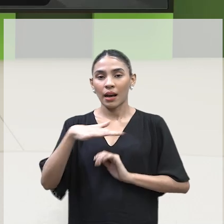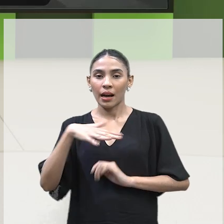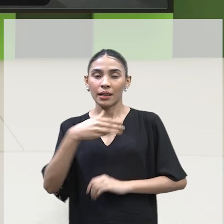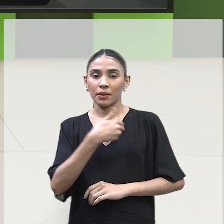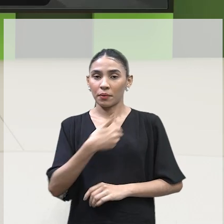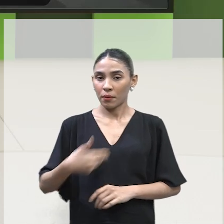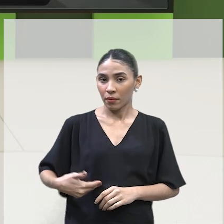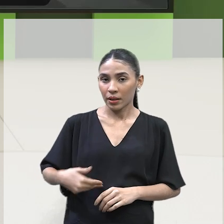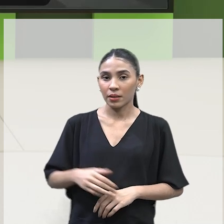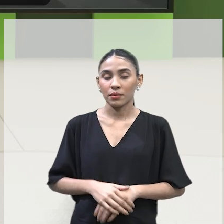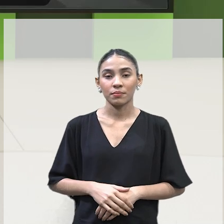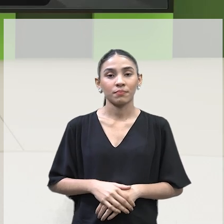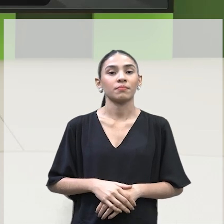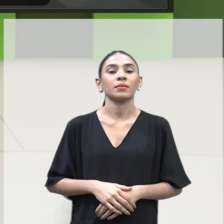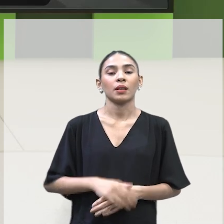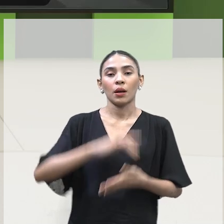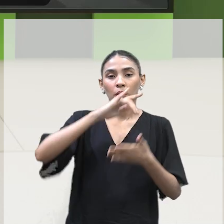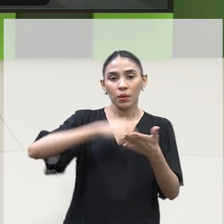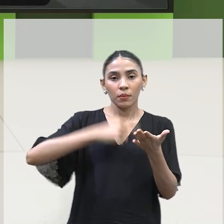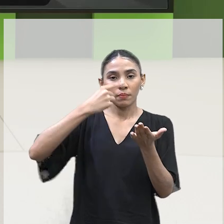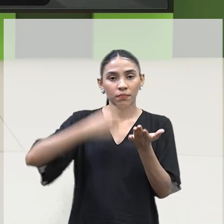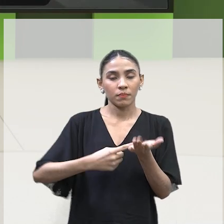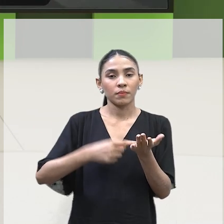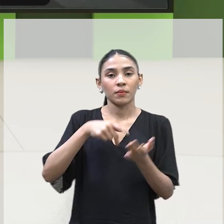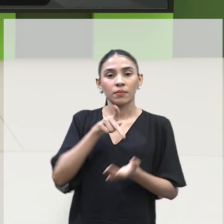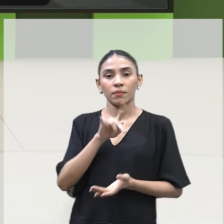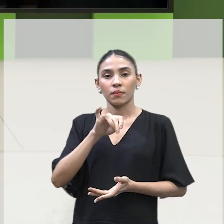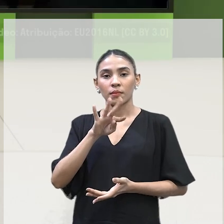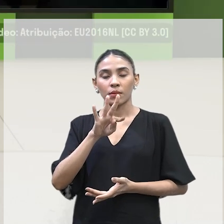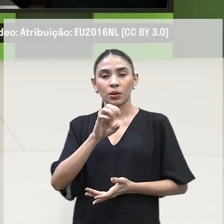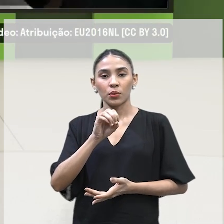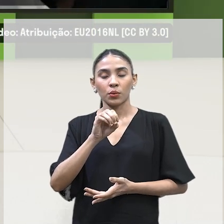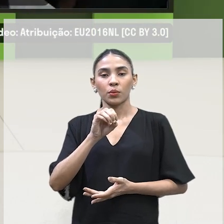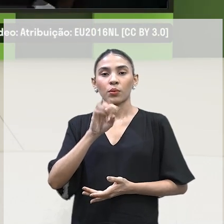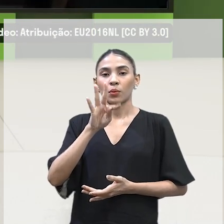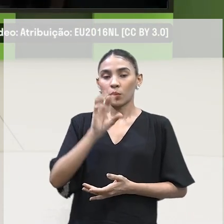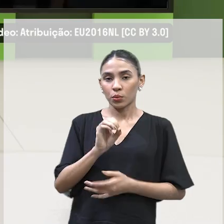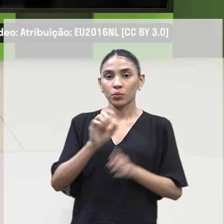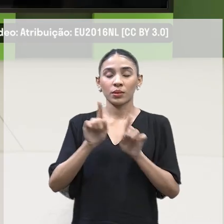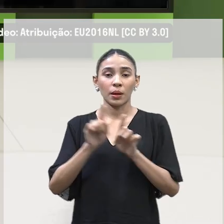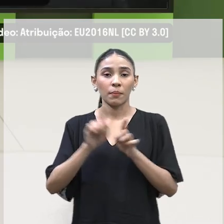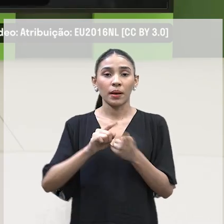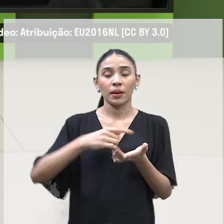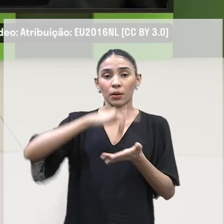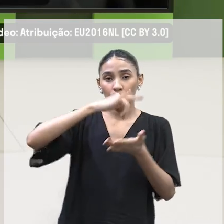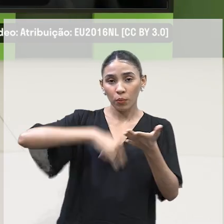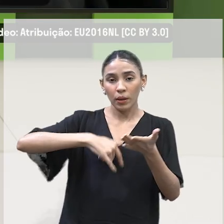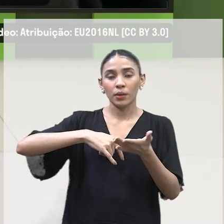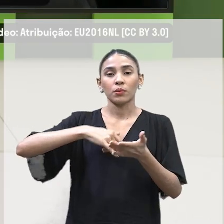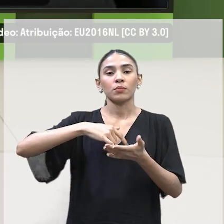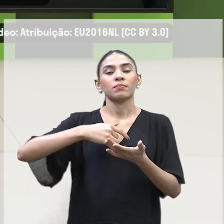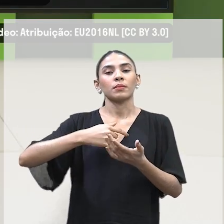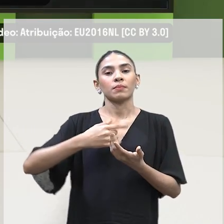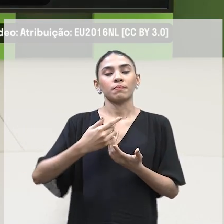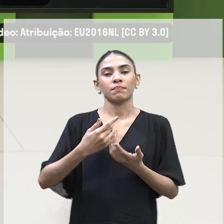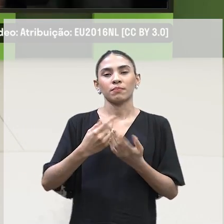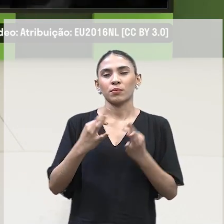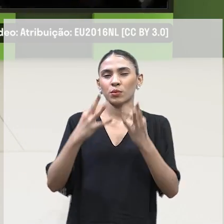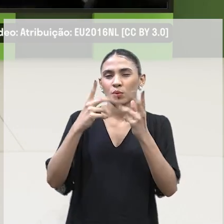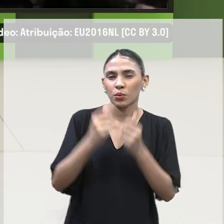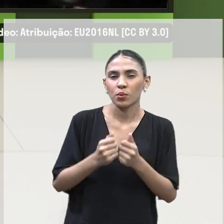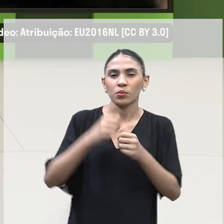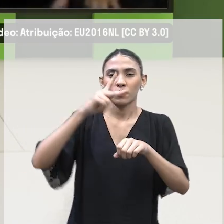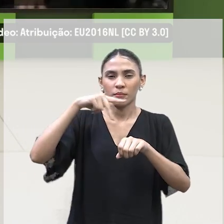Aí a gente tem acordos, né, como o Protocolo de Quioto, Acordo de Paris, onde todas as autoridades de vários países